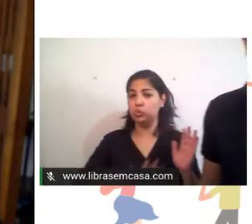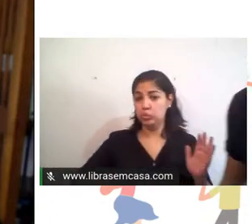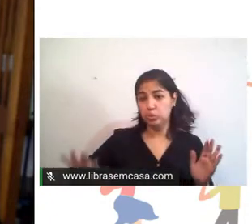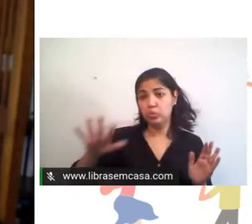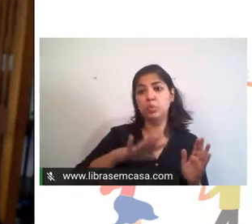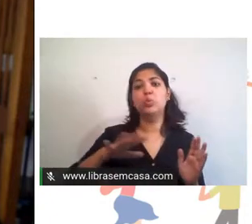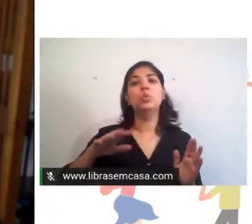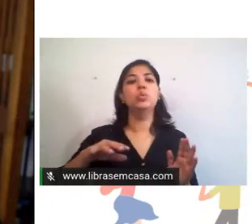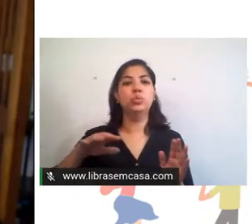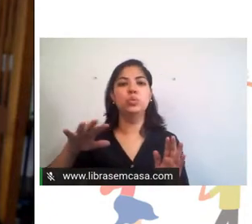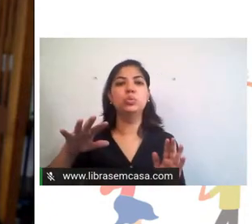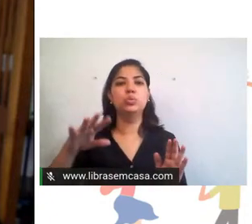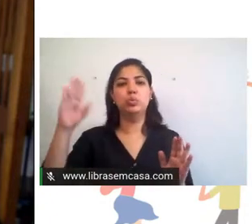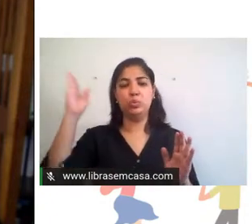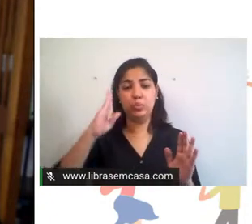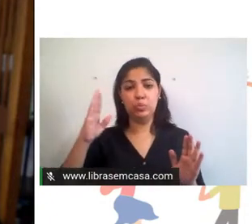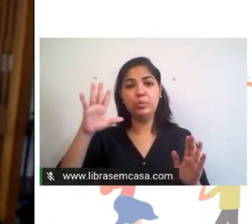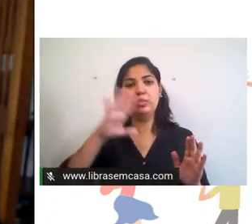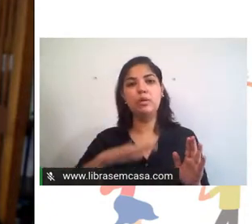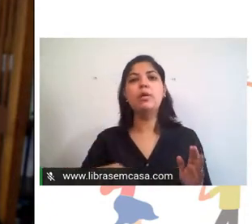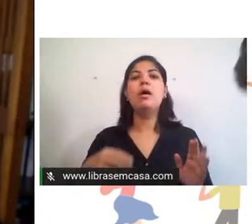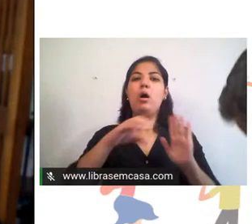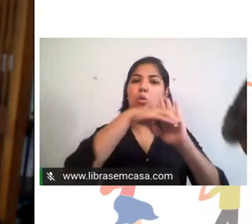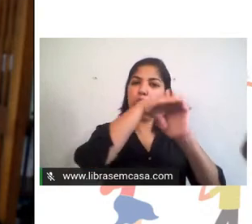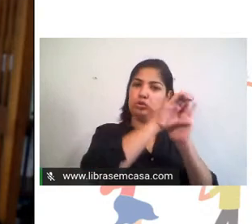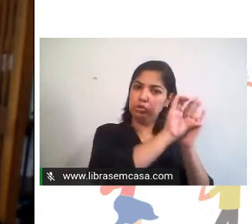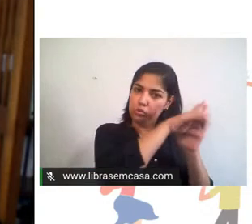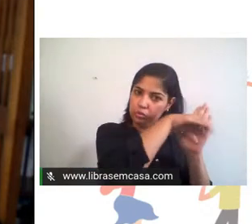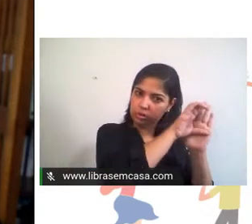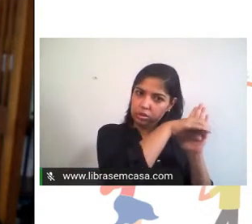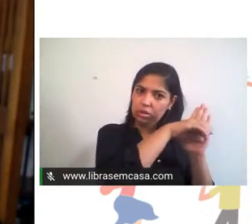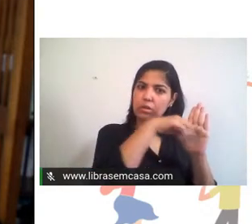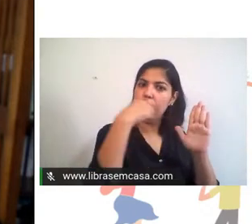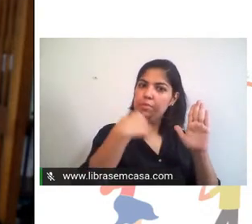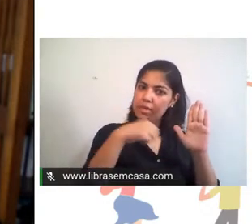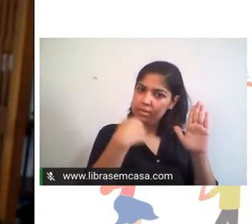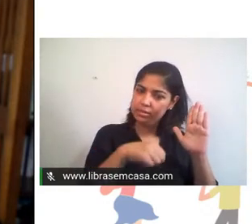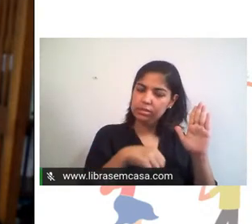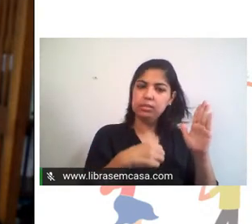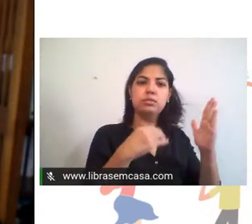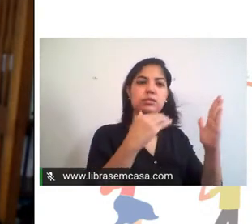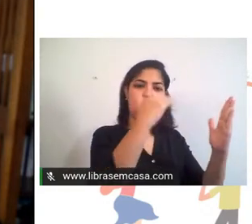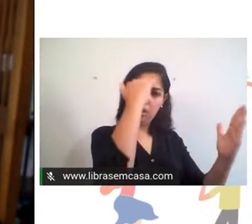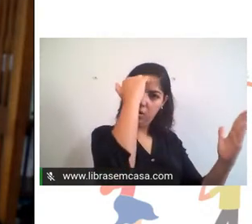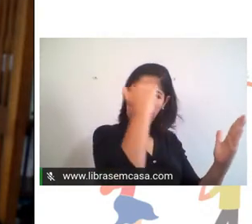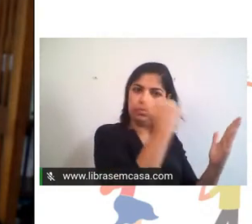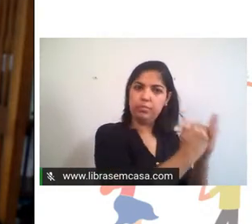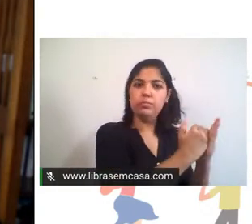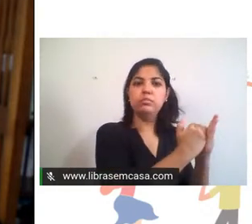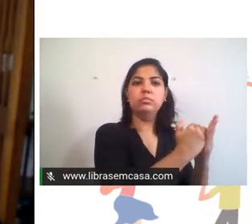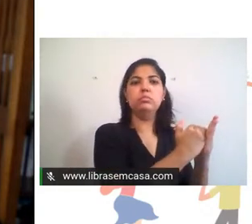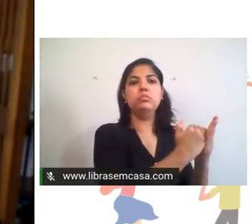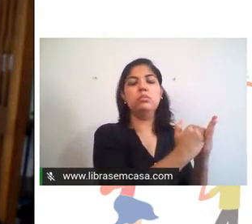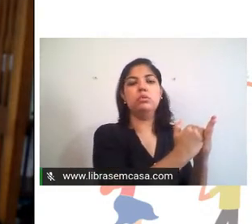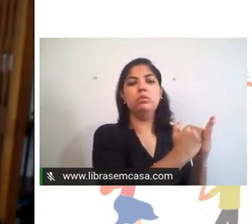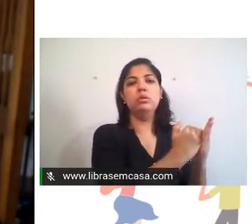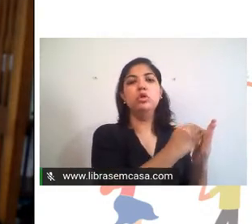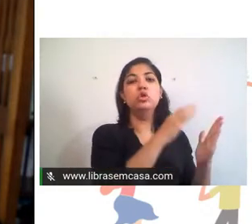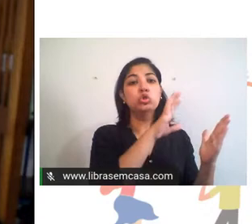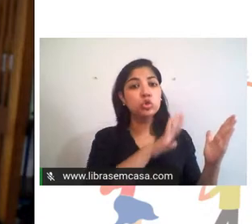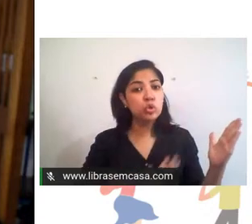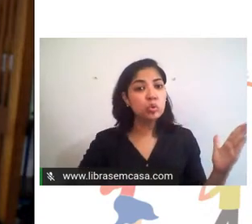civilizada, a Constituição tem que começar a valer alguma coisa e as nossas leis têm que ser cumpridas por todos os